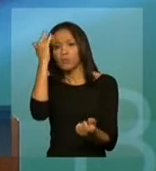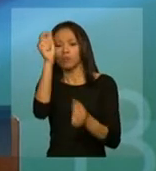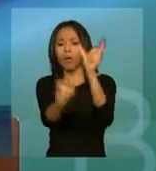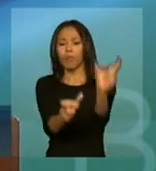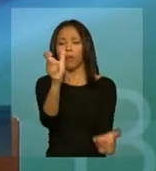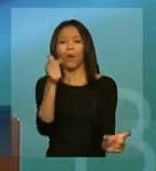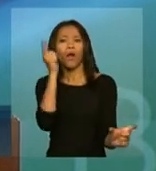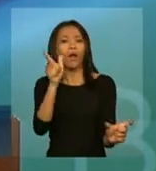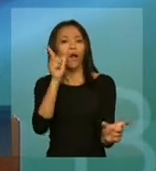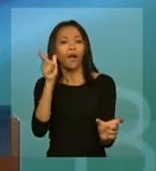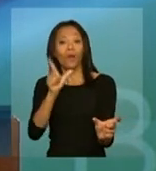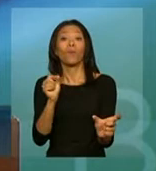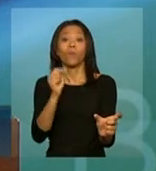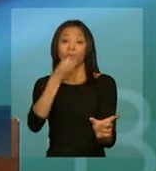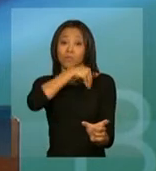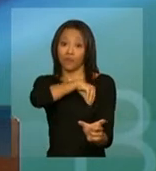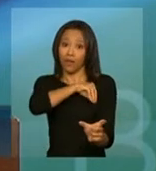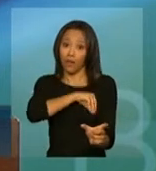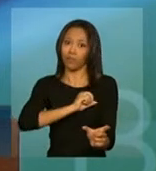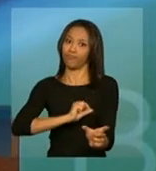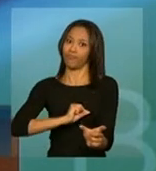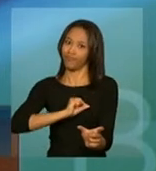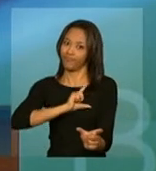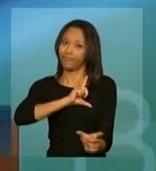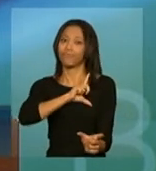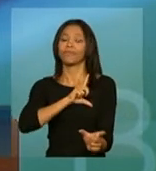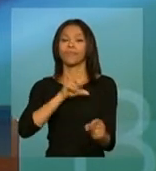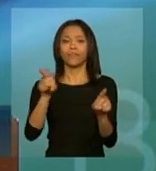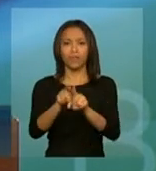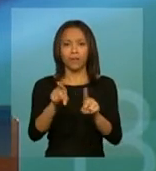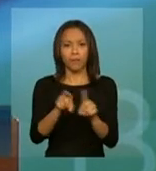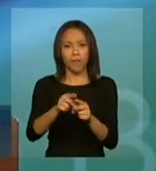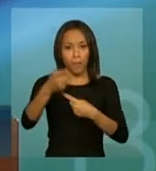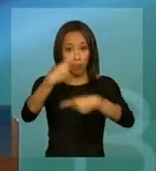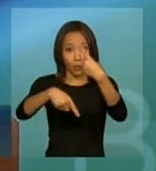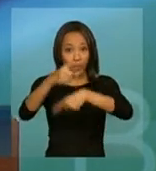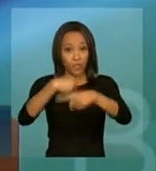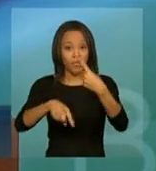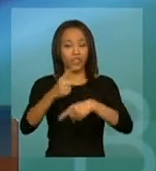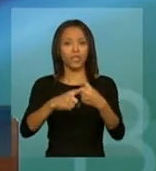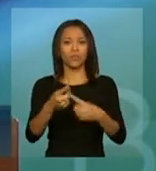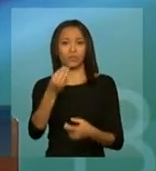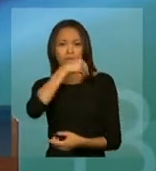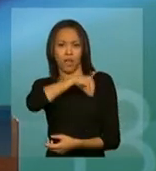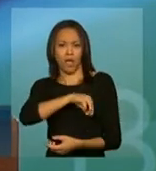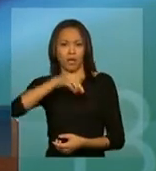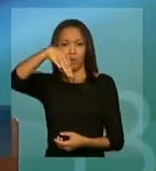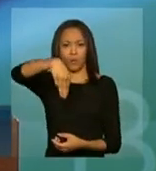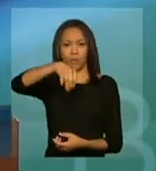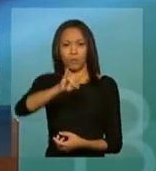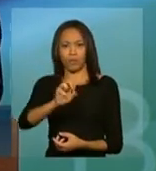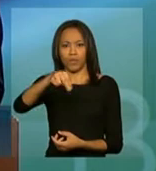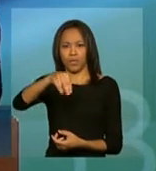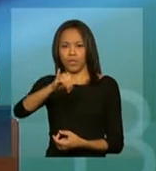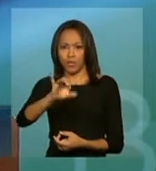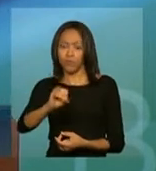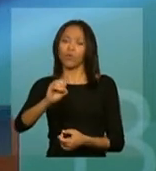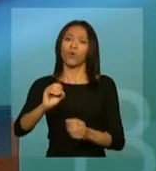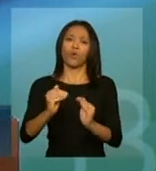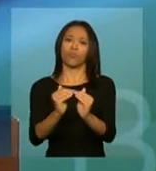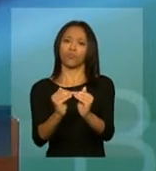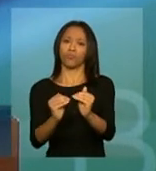continuam a aumentar e a exitosa política de incremento real do salário mínimo continua a elevar a renda dos setores